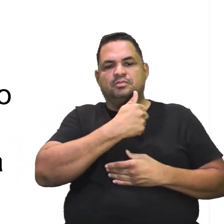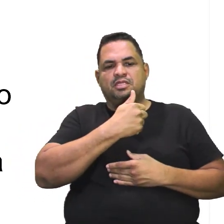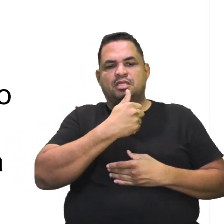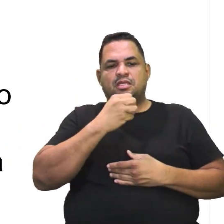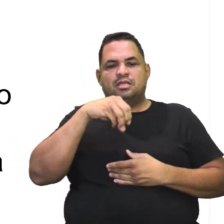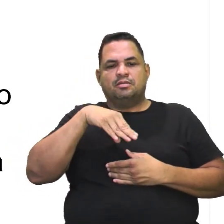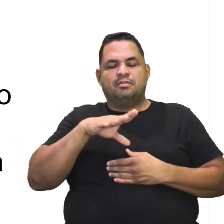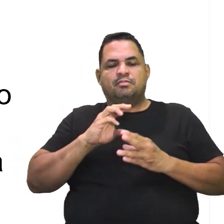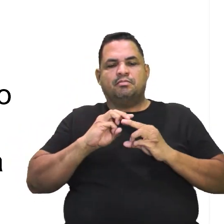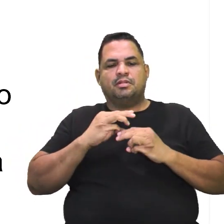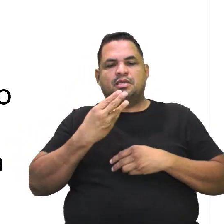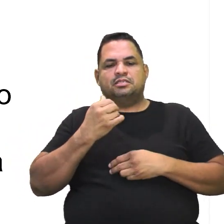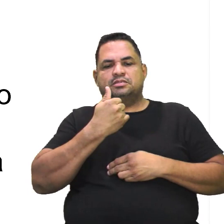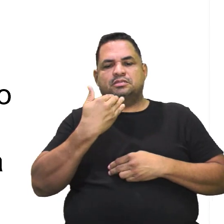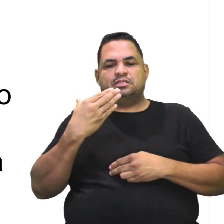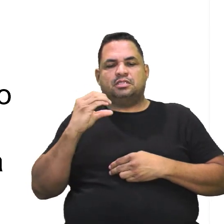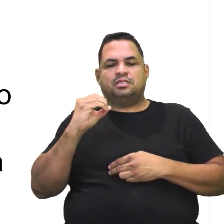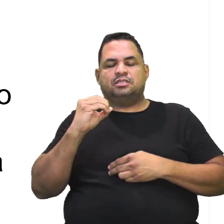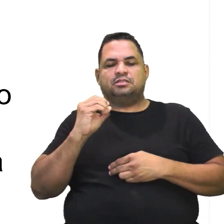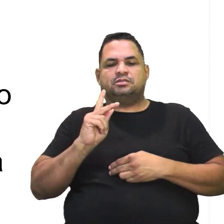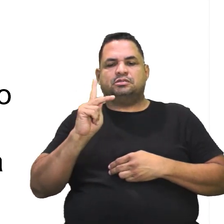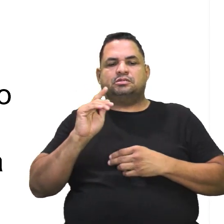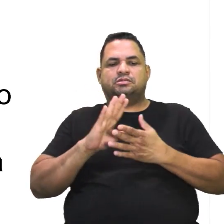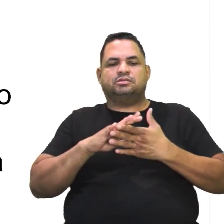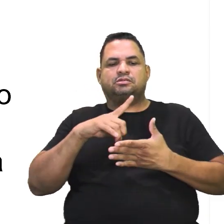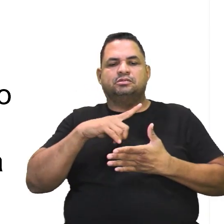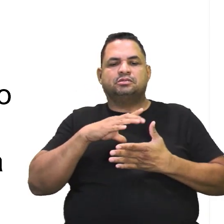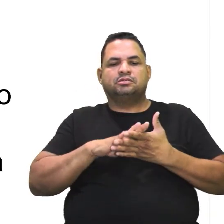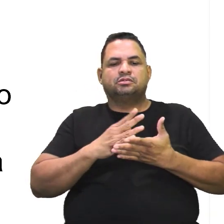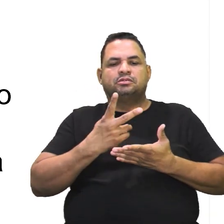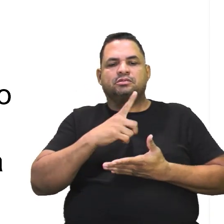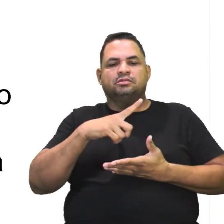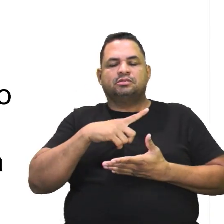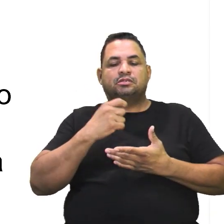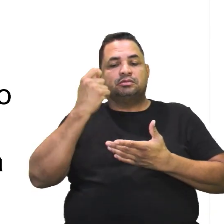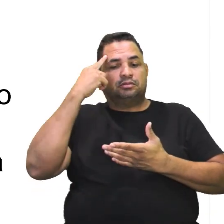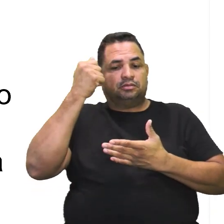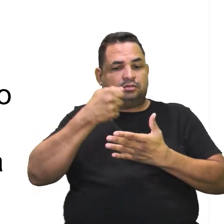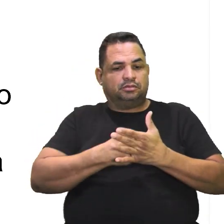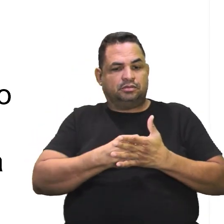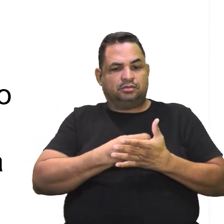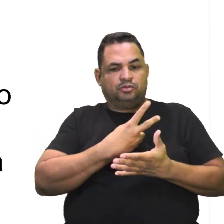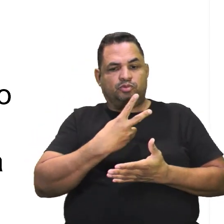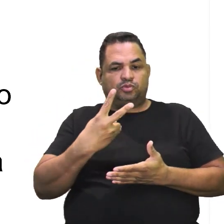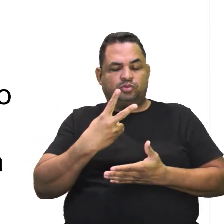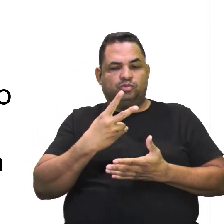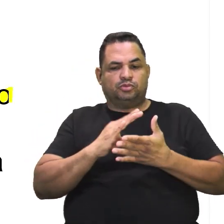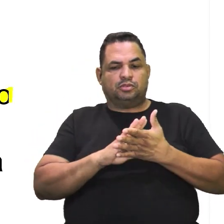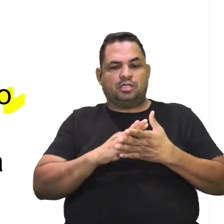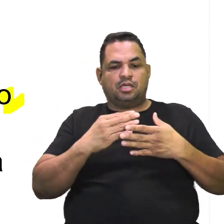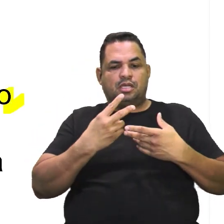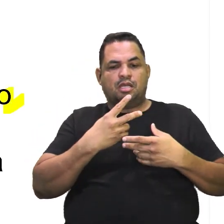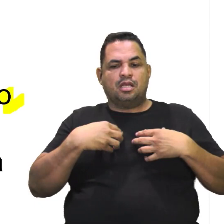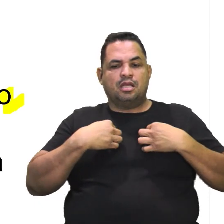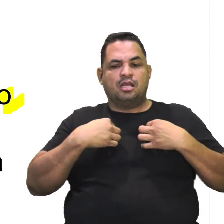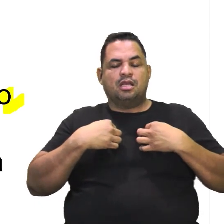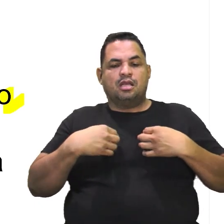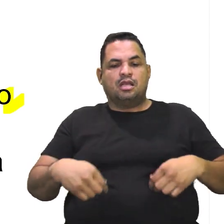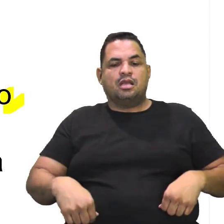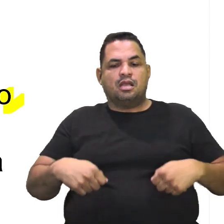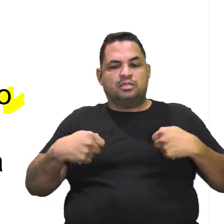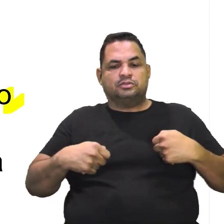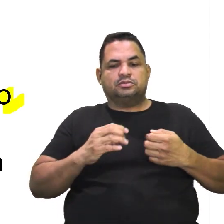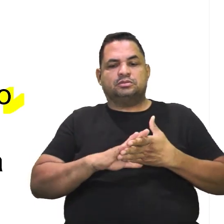ele decide levar essa mala com 2 calças, 1 sapato e o máximo de